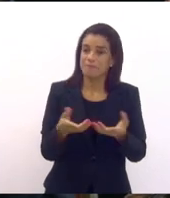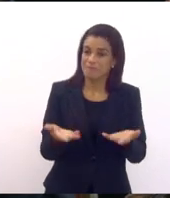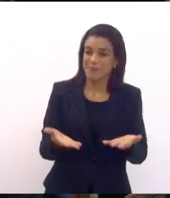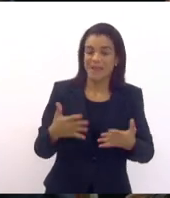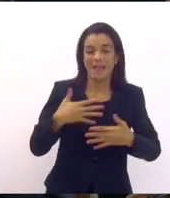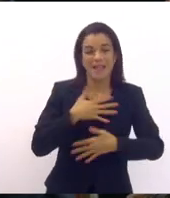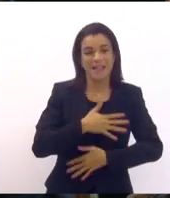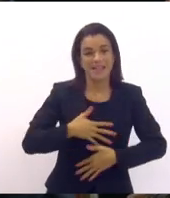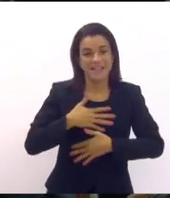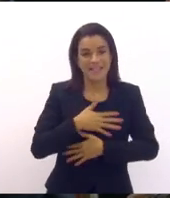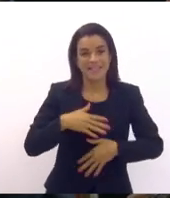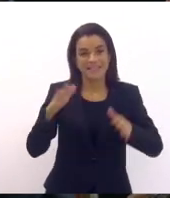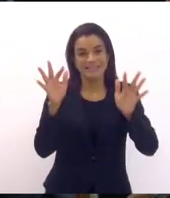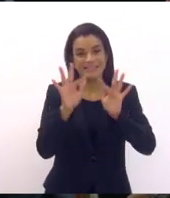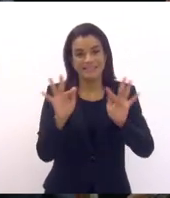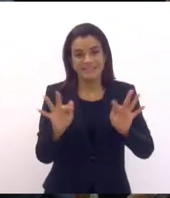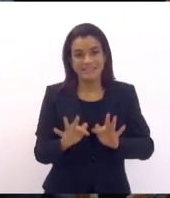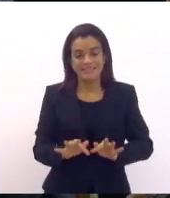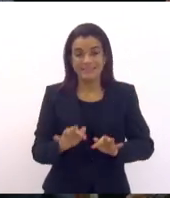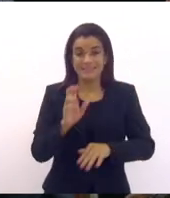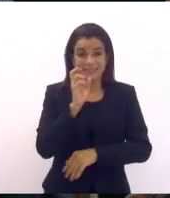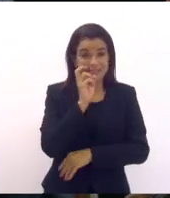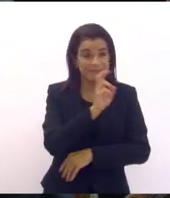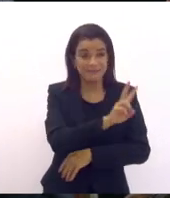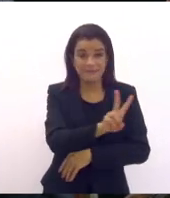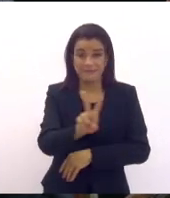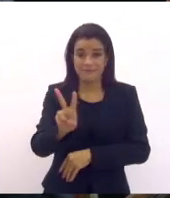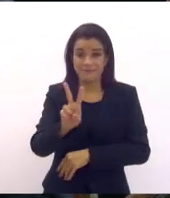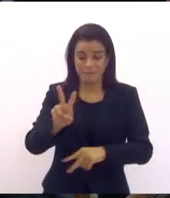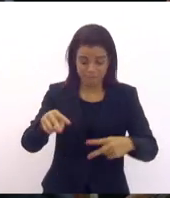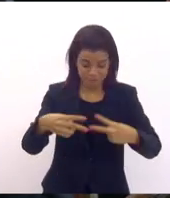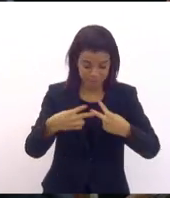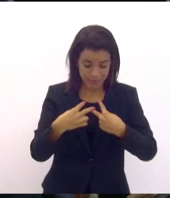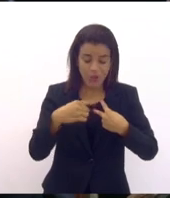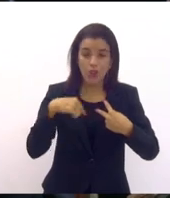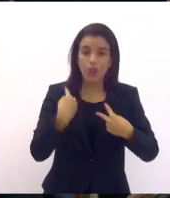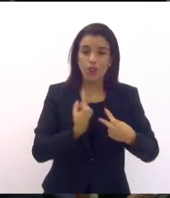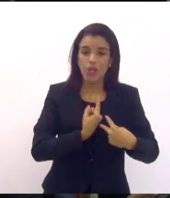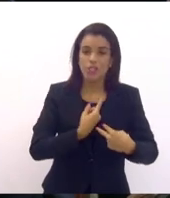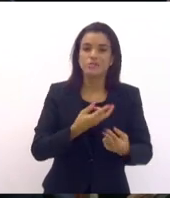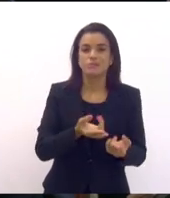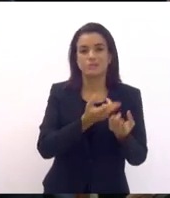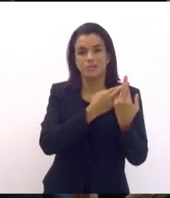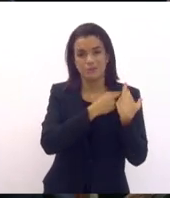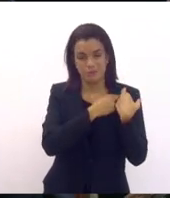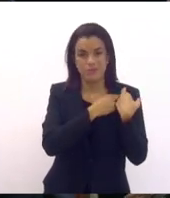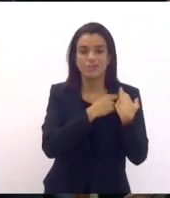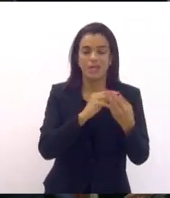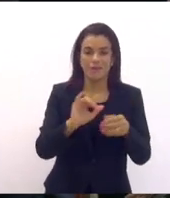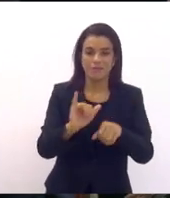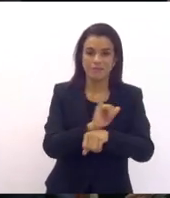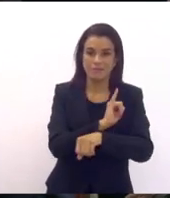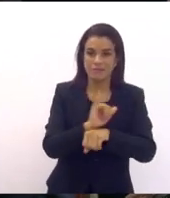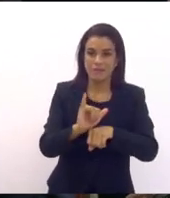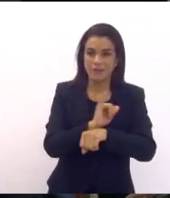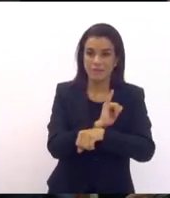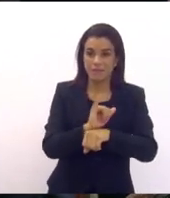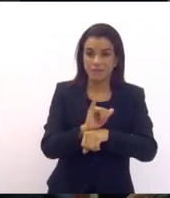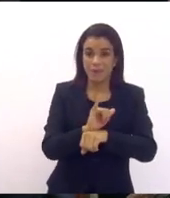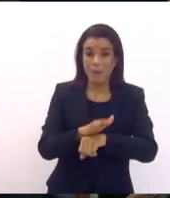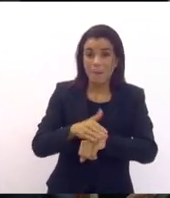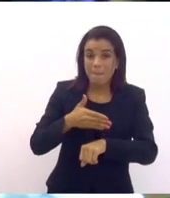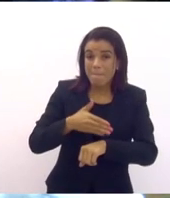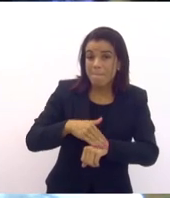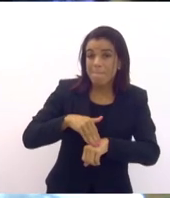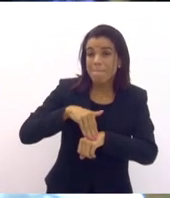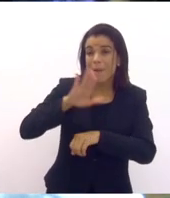Alegria de poder ver que nós somos responsáveis para que esse mundo seja melhor de um jeito ou de outro e quanto mais unidos